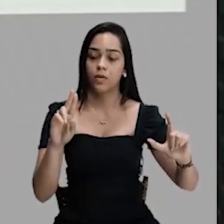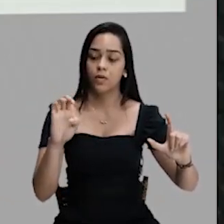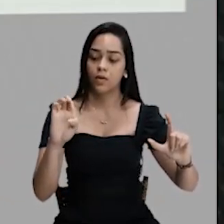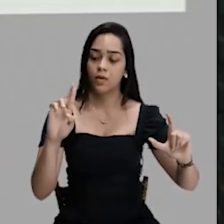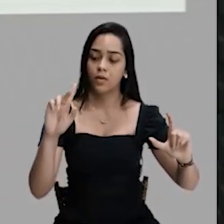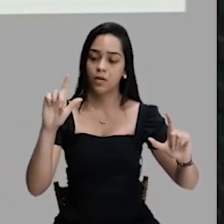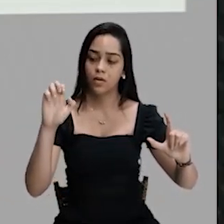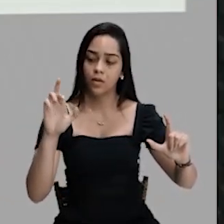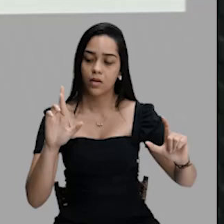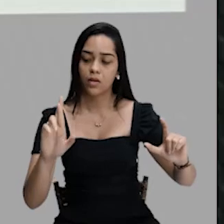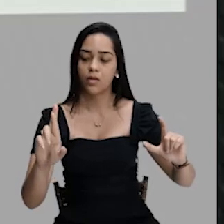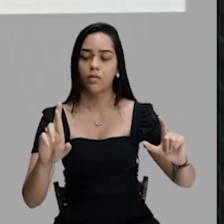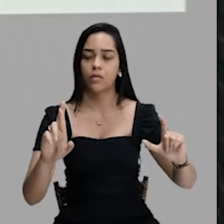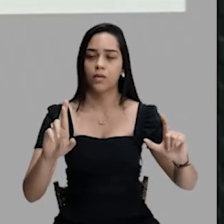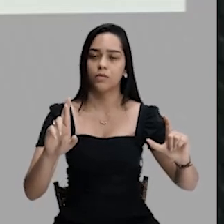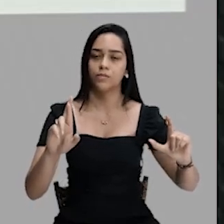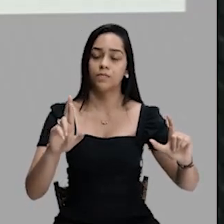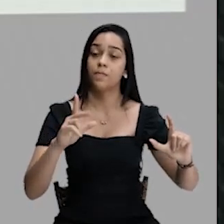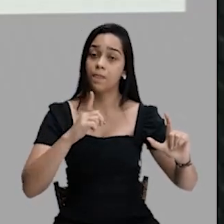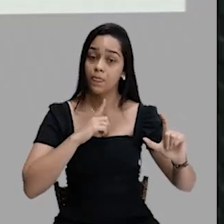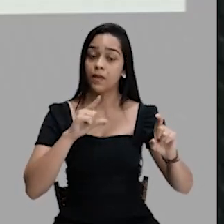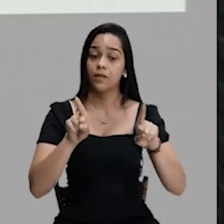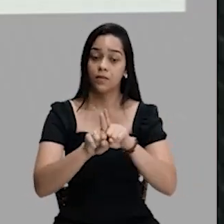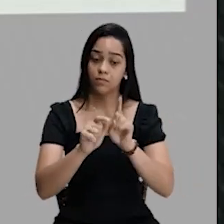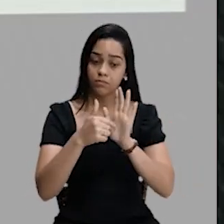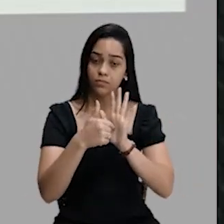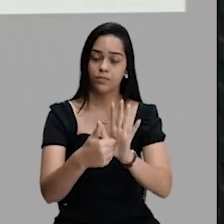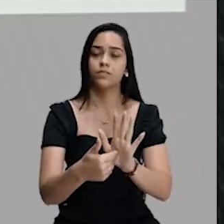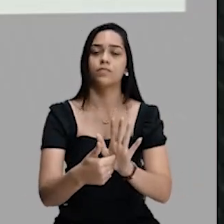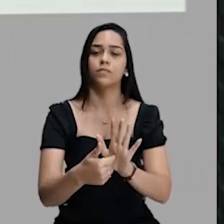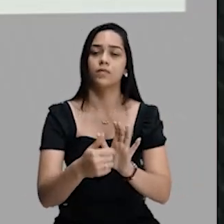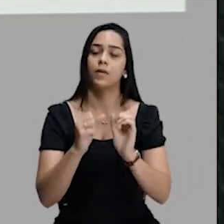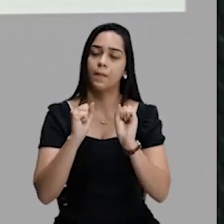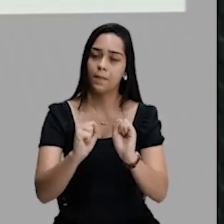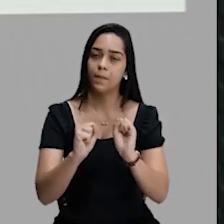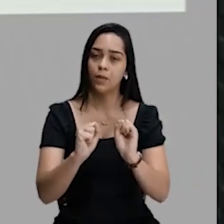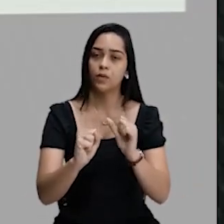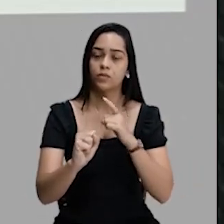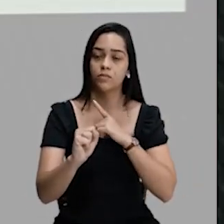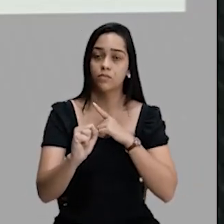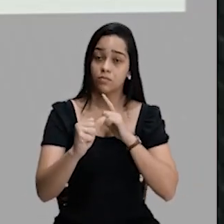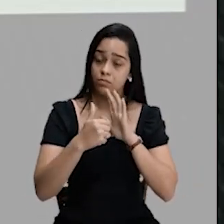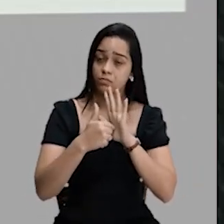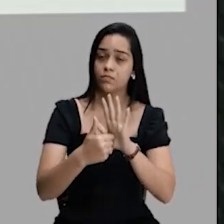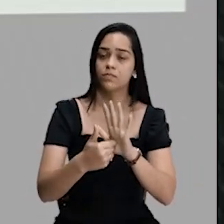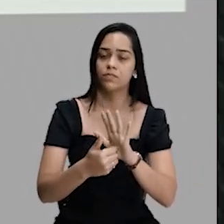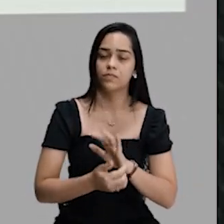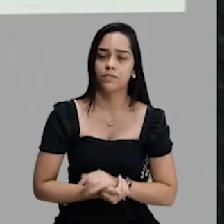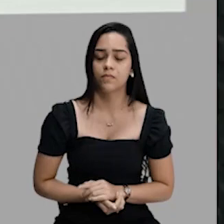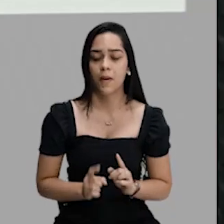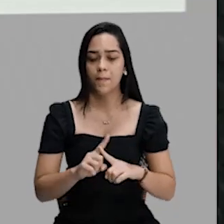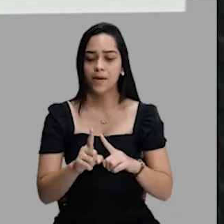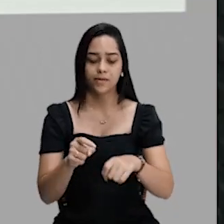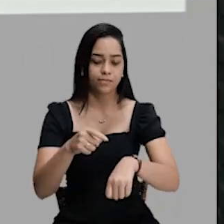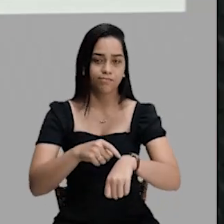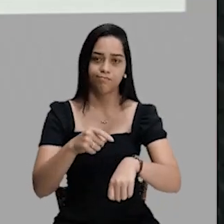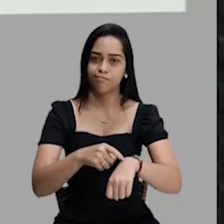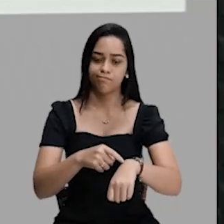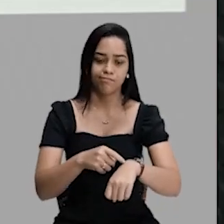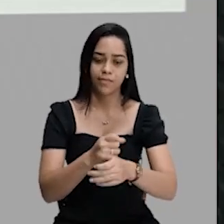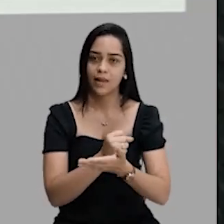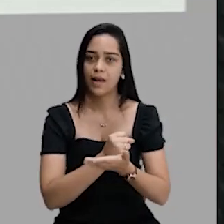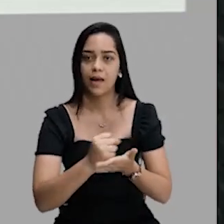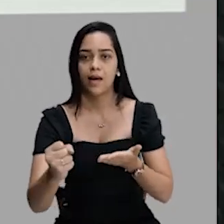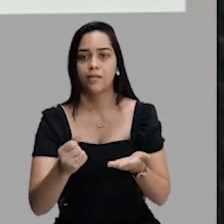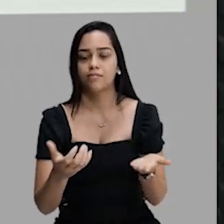de Euler. Ela tem demonstração, tem como a gente fazer uma demonstração disso aqui. Só que não dá tempo, nossa aula é muito